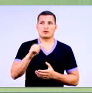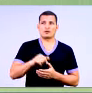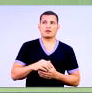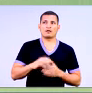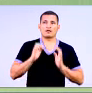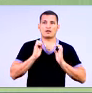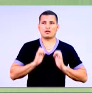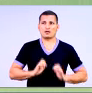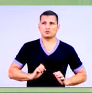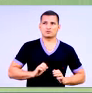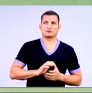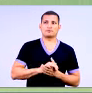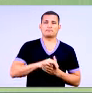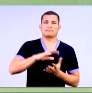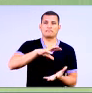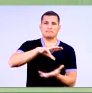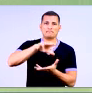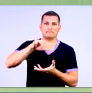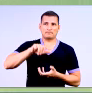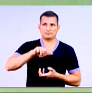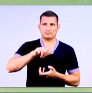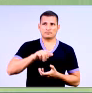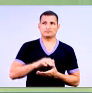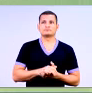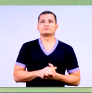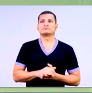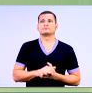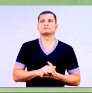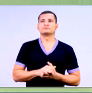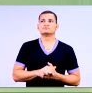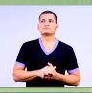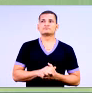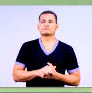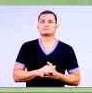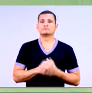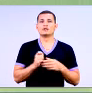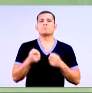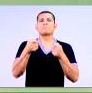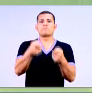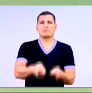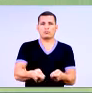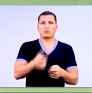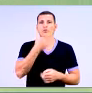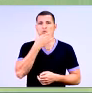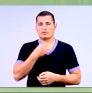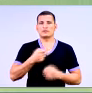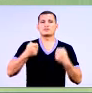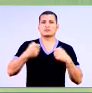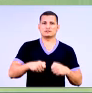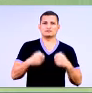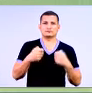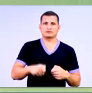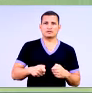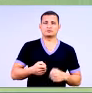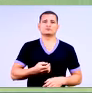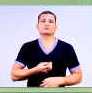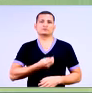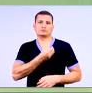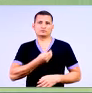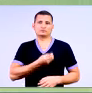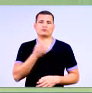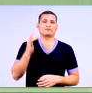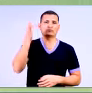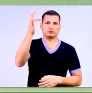se impõe ao homem, repetiu aí, né, como necessidade de sobrevivência futura.